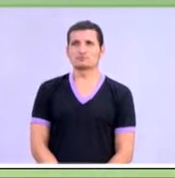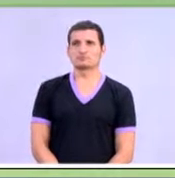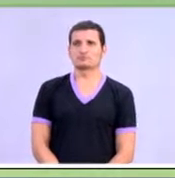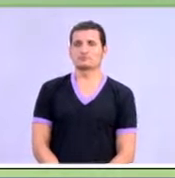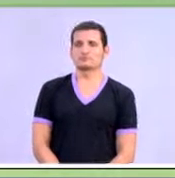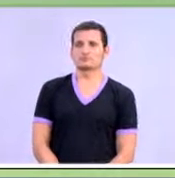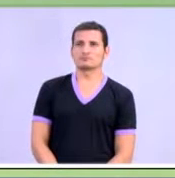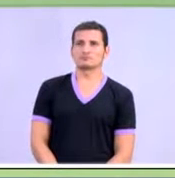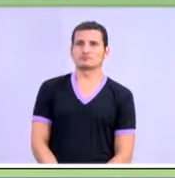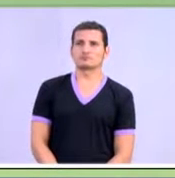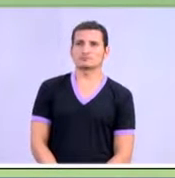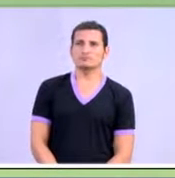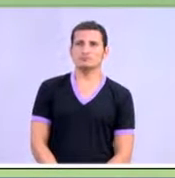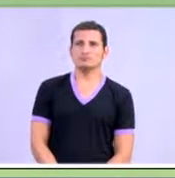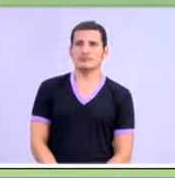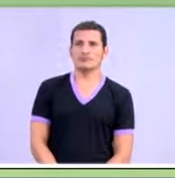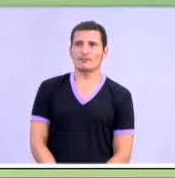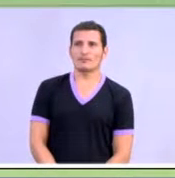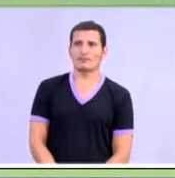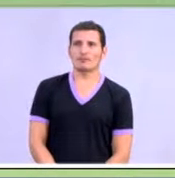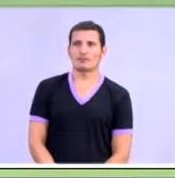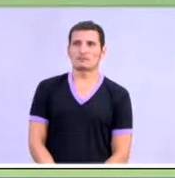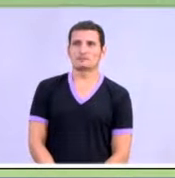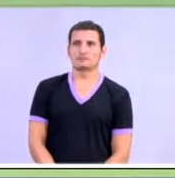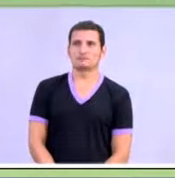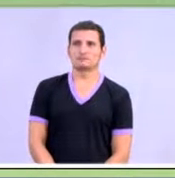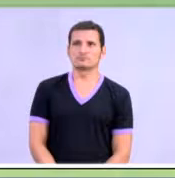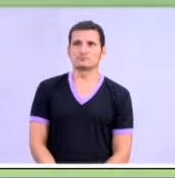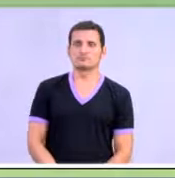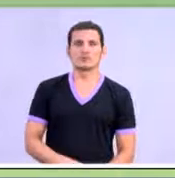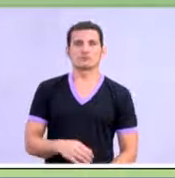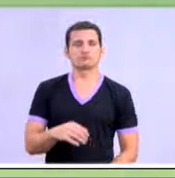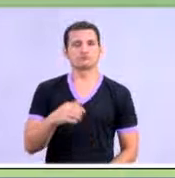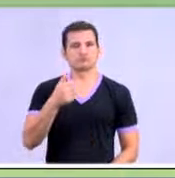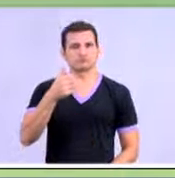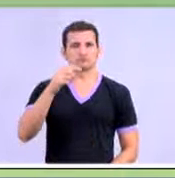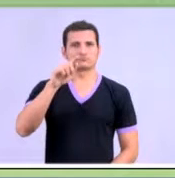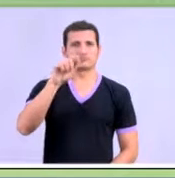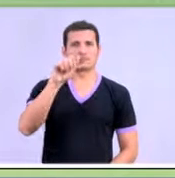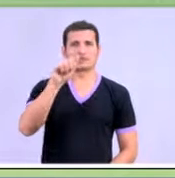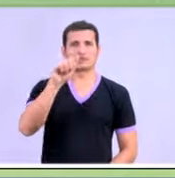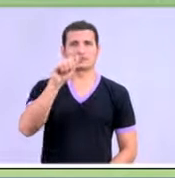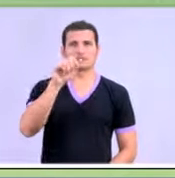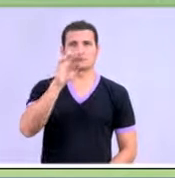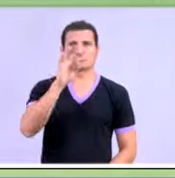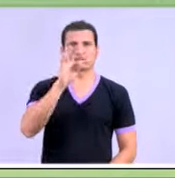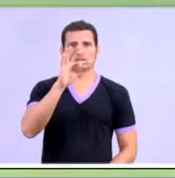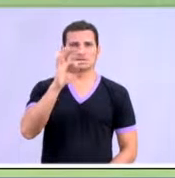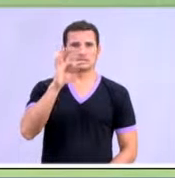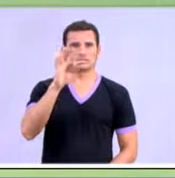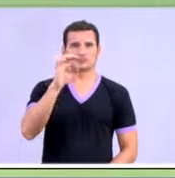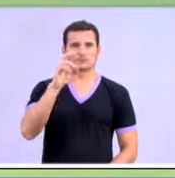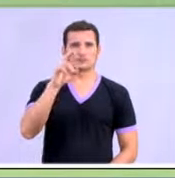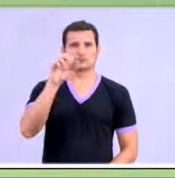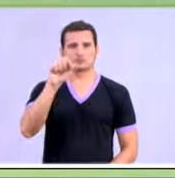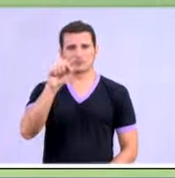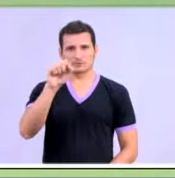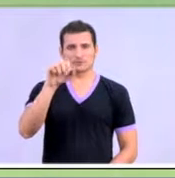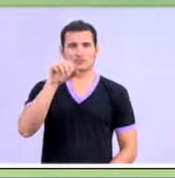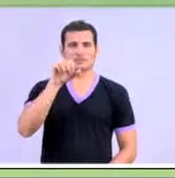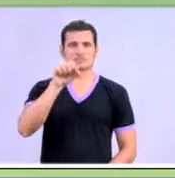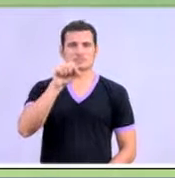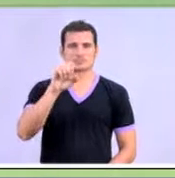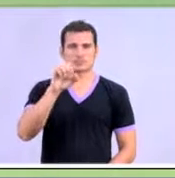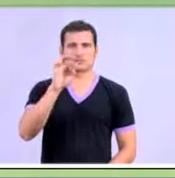E os primeiros comportamentos que nós definimos são os getters e setters. Professor, o senhor já falou de getters e setters na aula